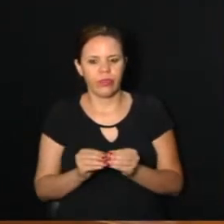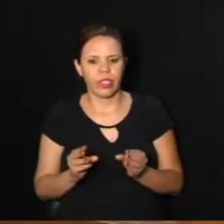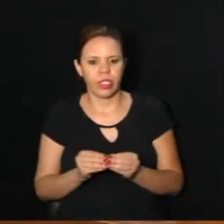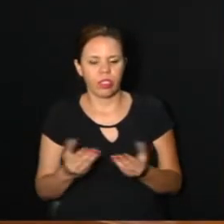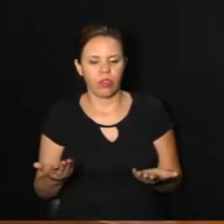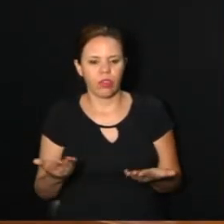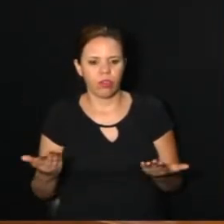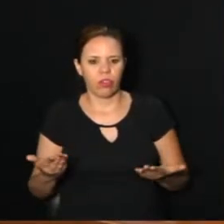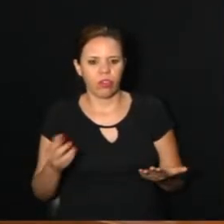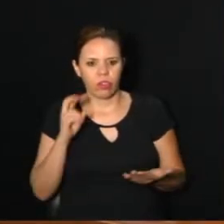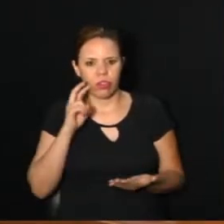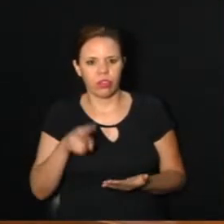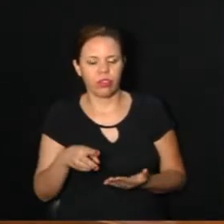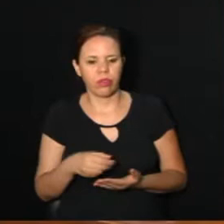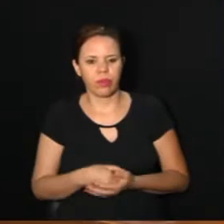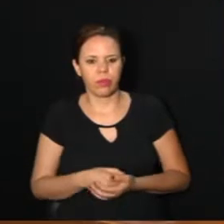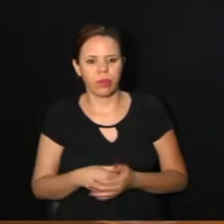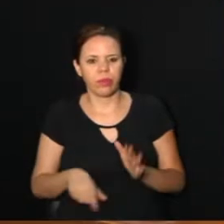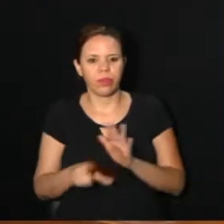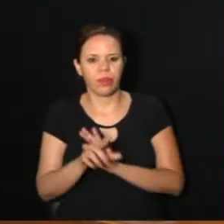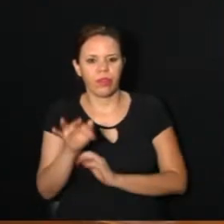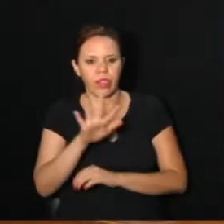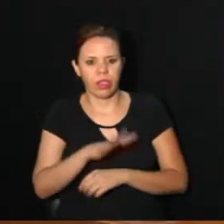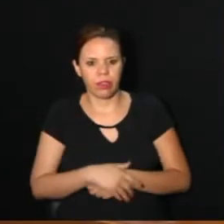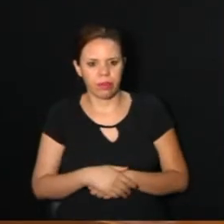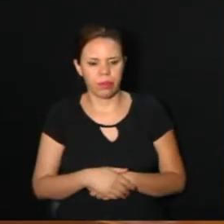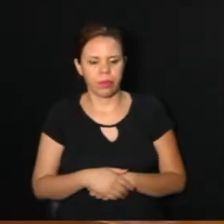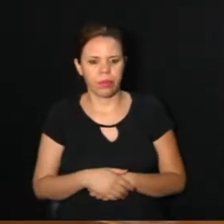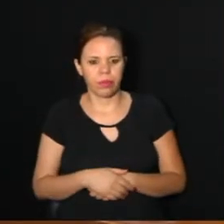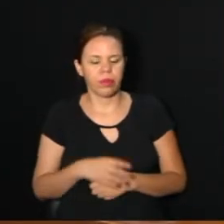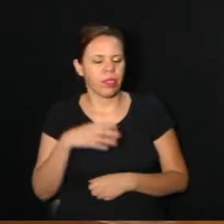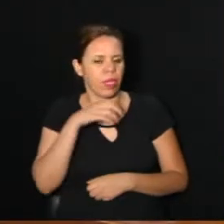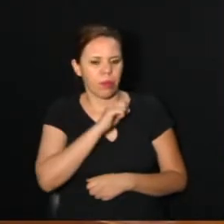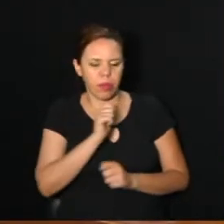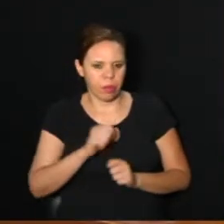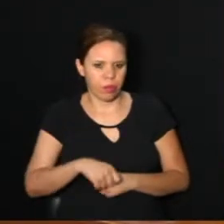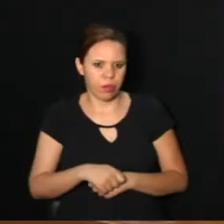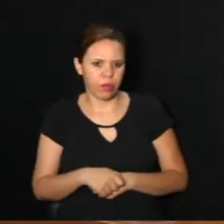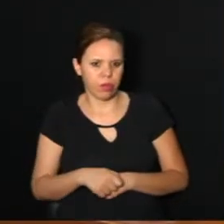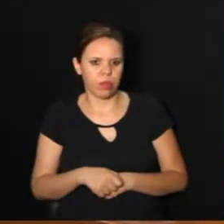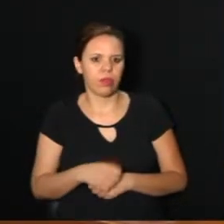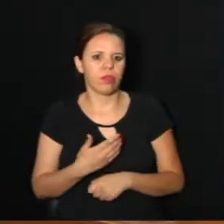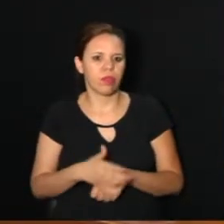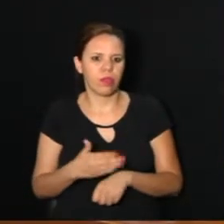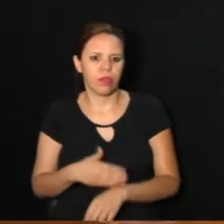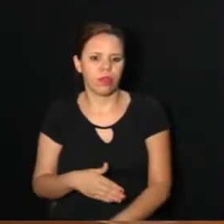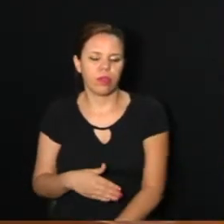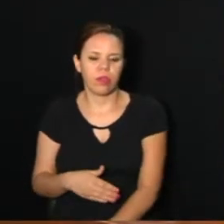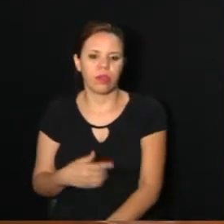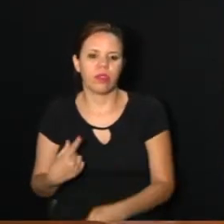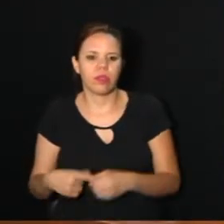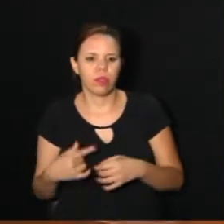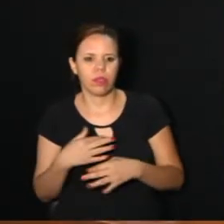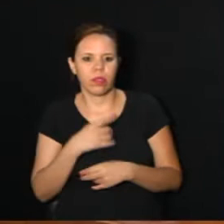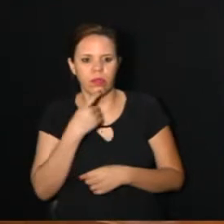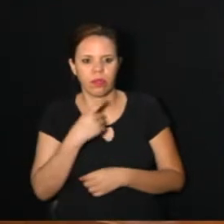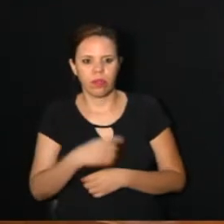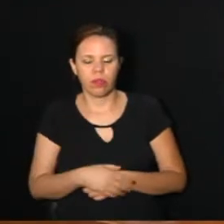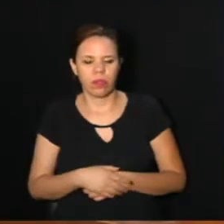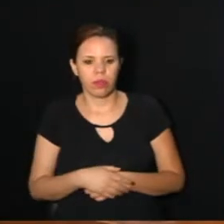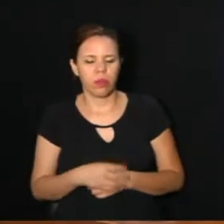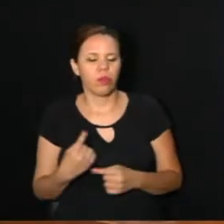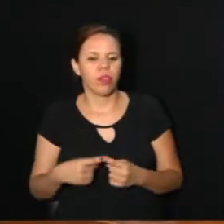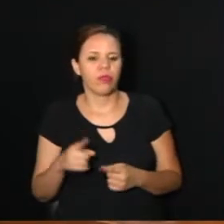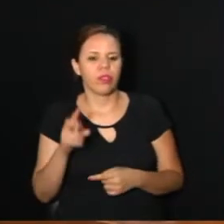hoje a gente vê que essa lei federal ela pode rapidamente ser aplicada no município de Campinas, porque